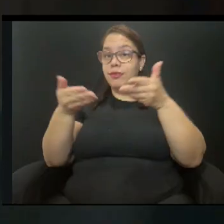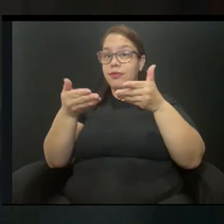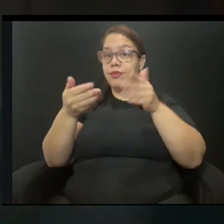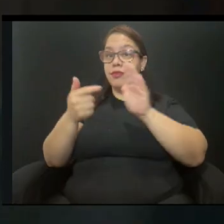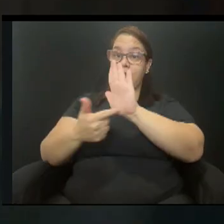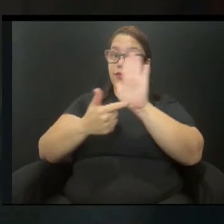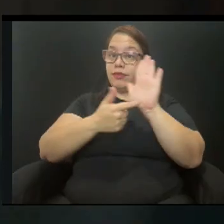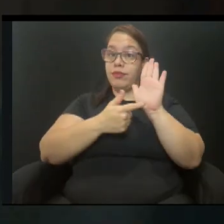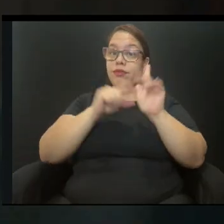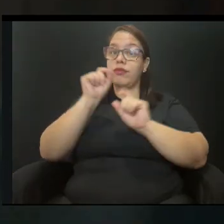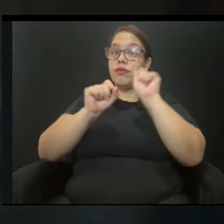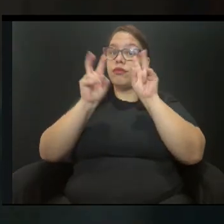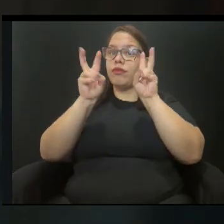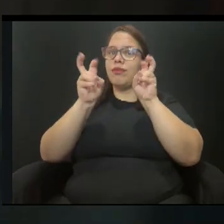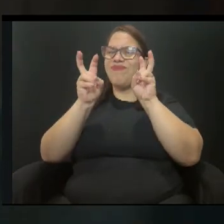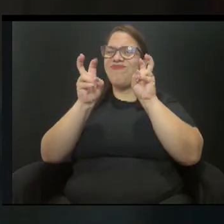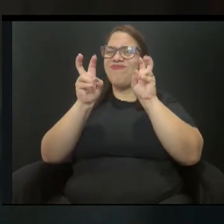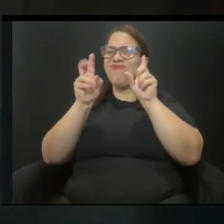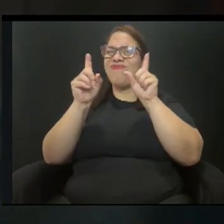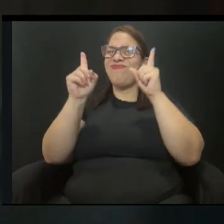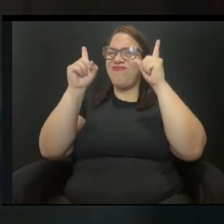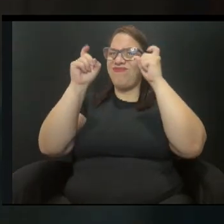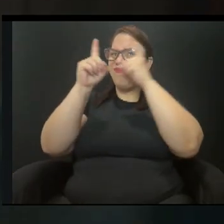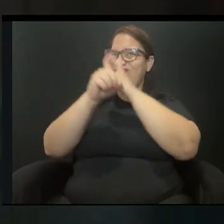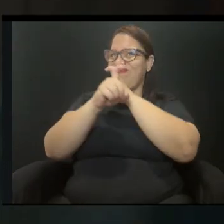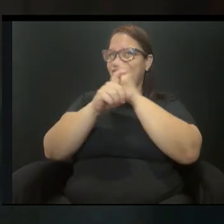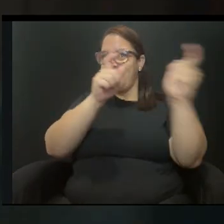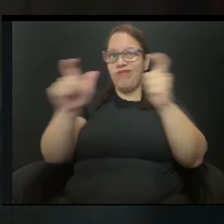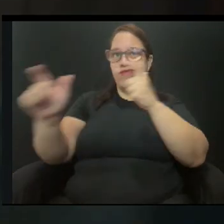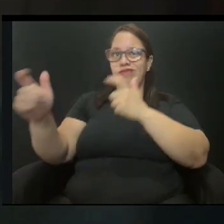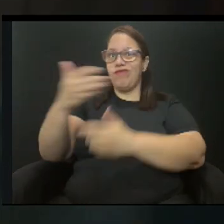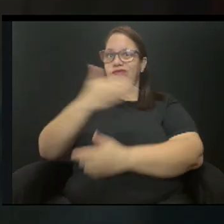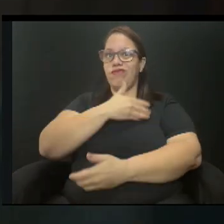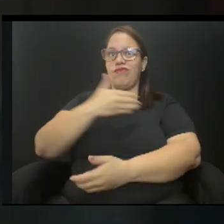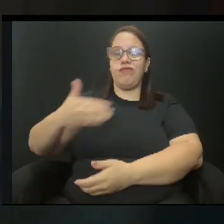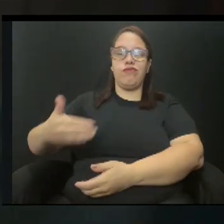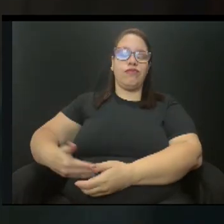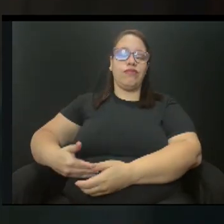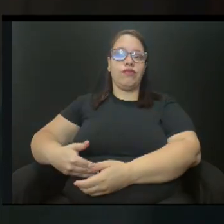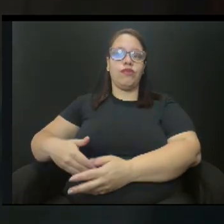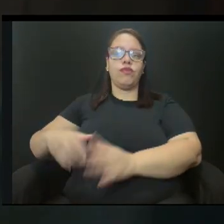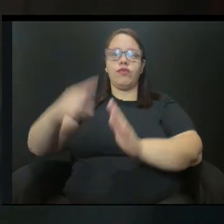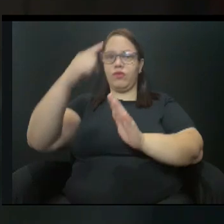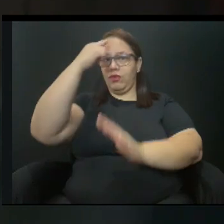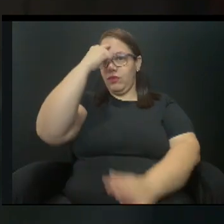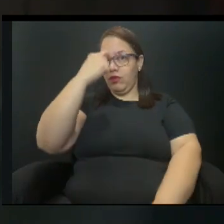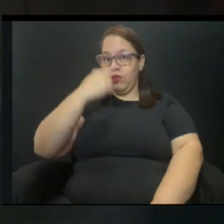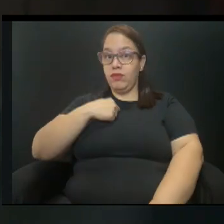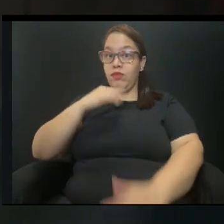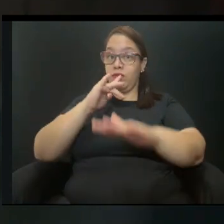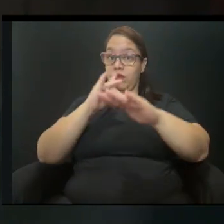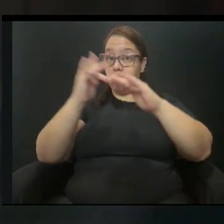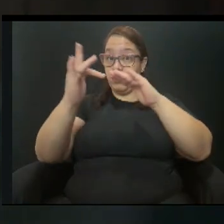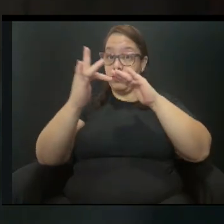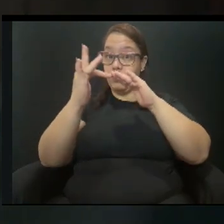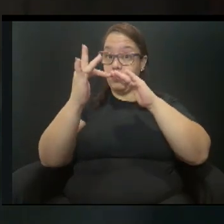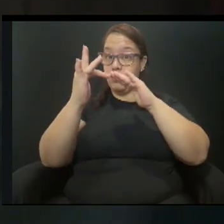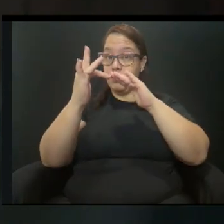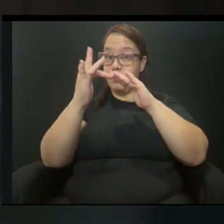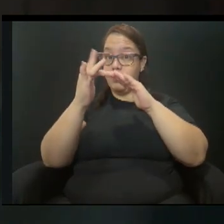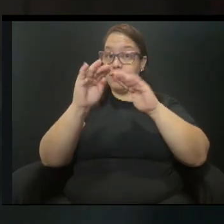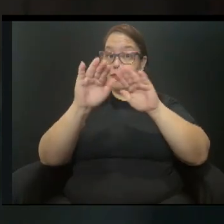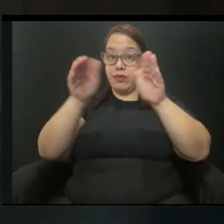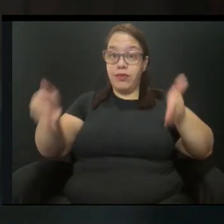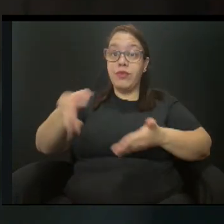virou polêmica entre vários públicos e perfis e tomou conta das redes sociais e das mesas de café. Você